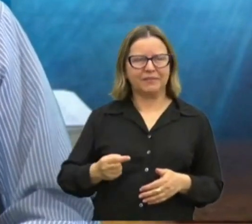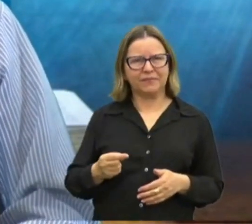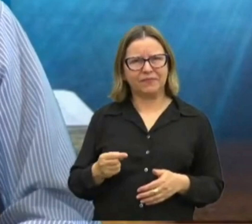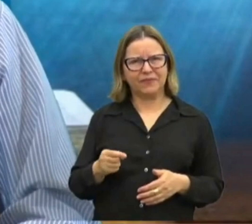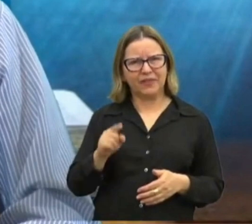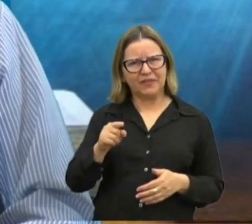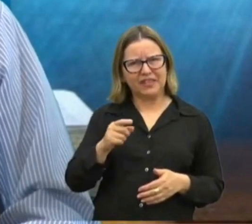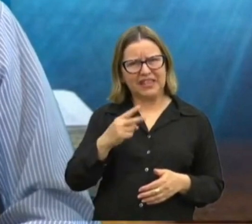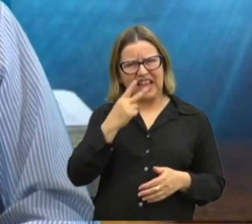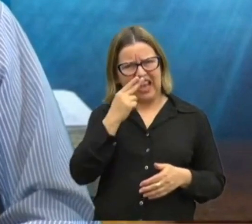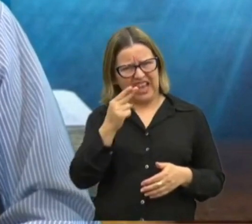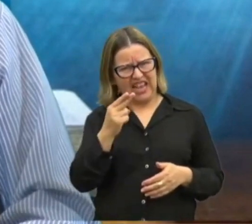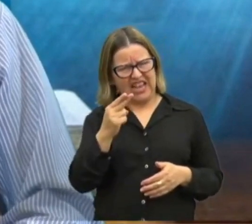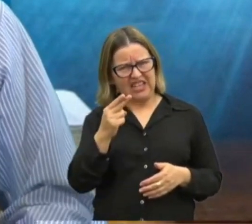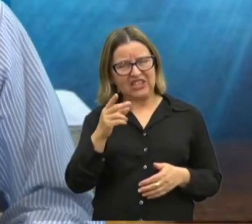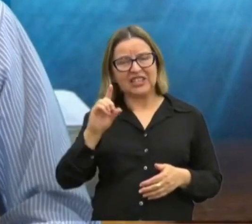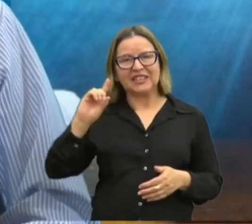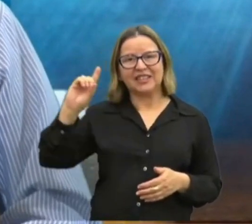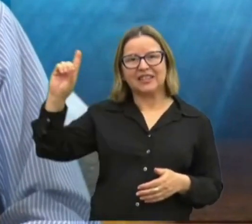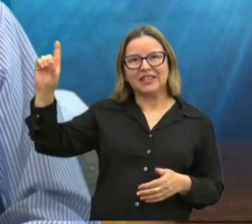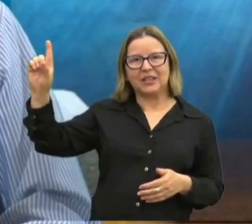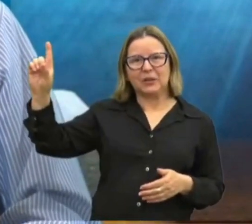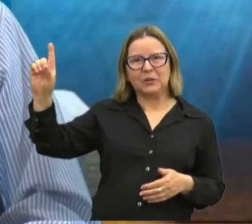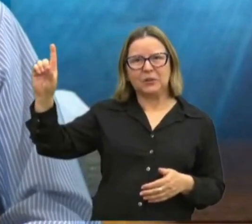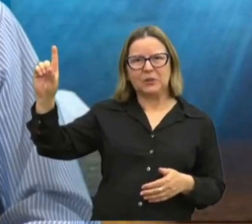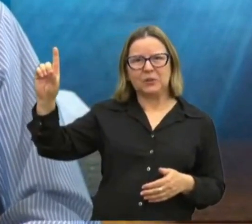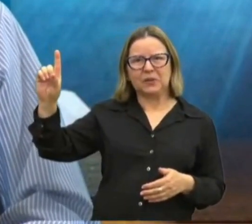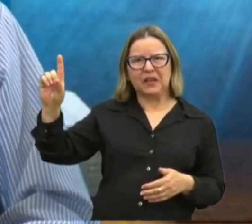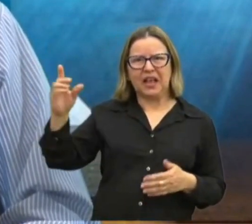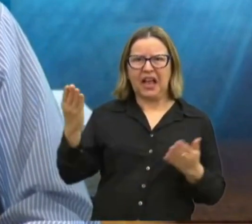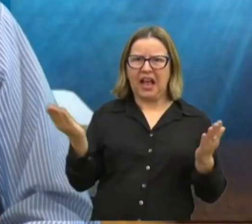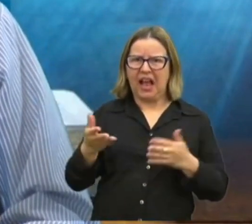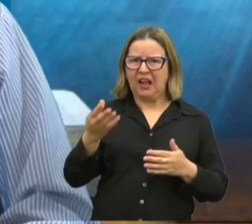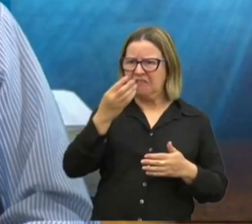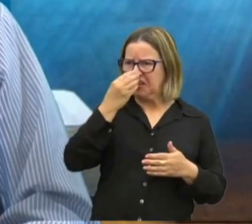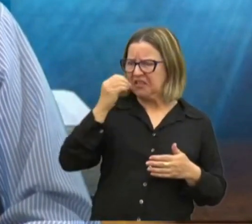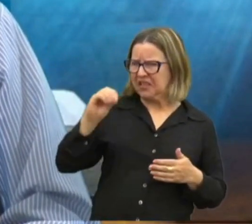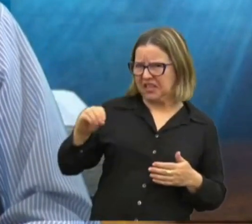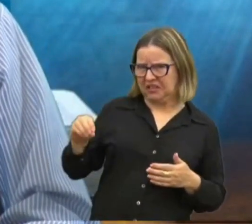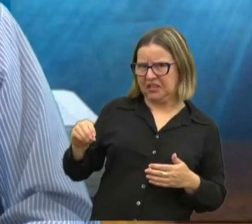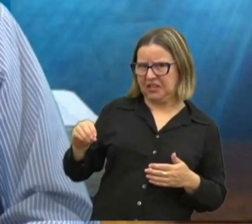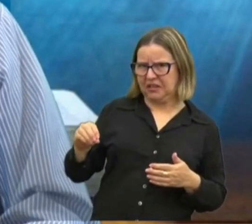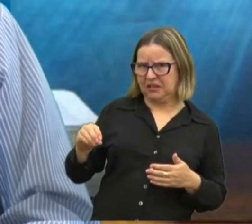Deus nos rejeitasse agora, porque caímos em pecado?